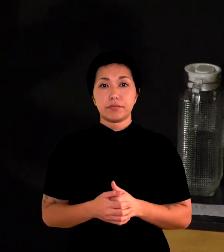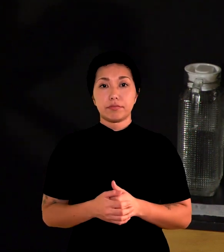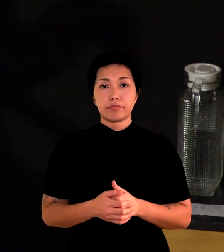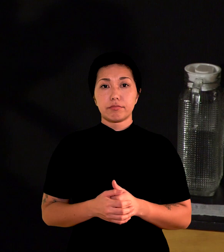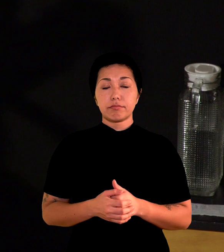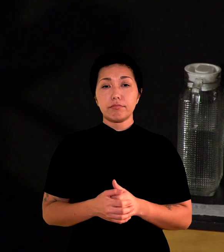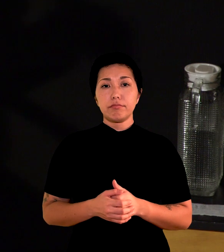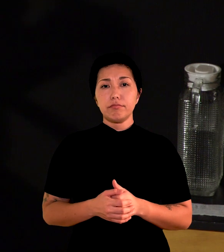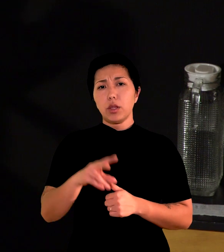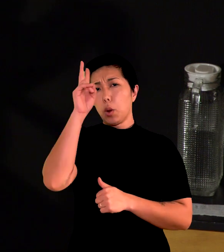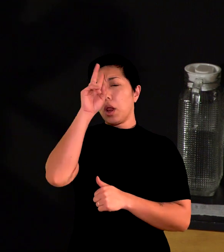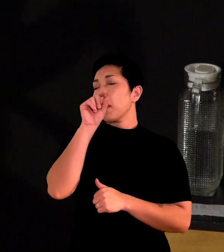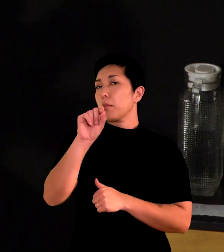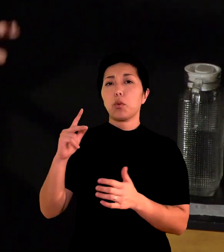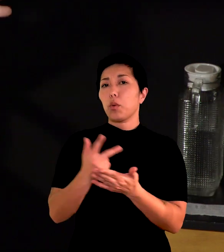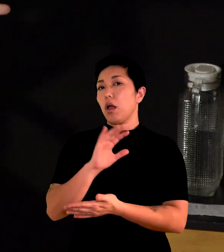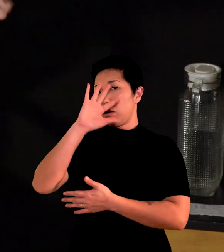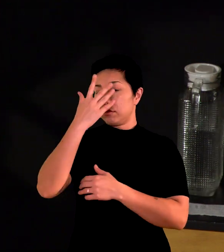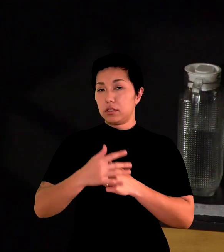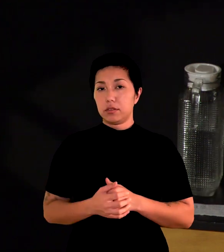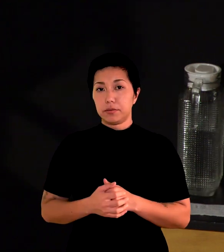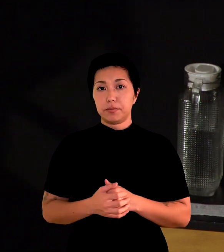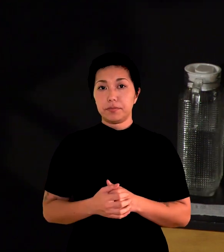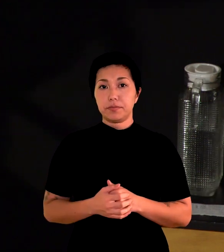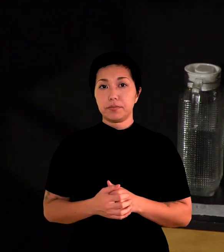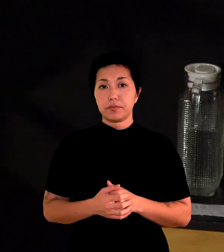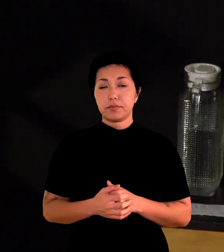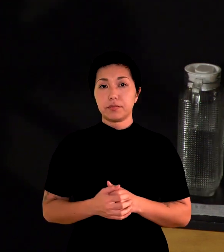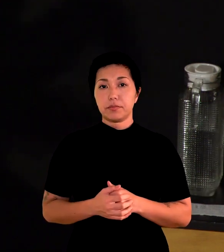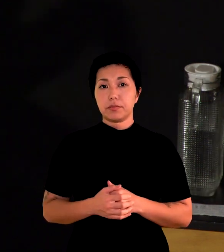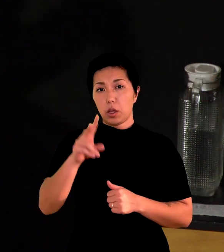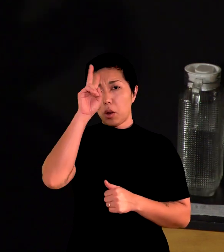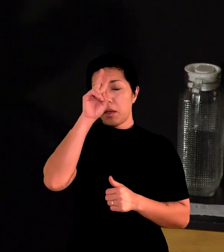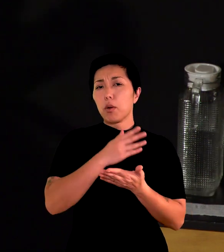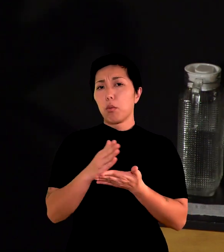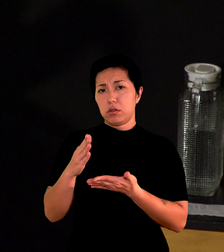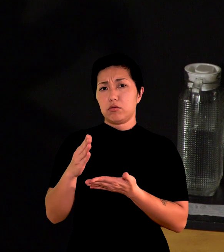de... Eu lembro do seguinte, quando começou a aparecer...